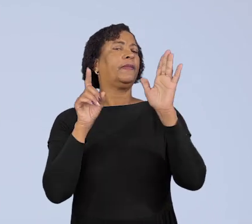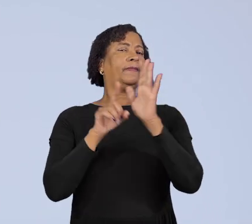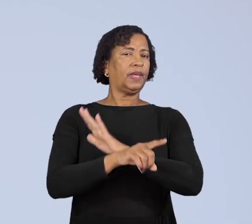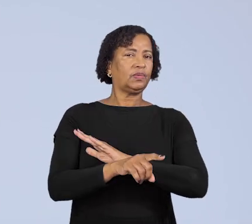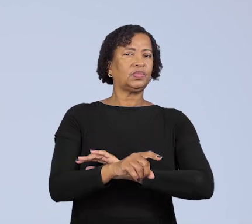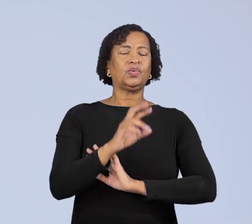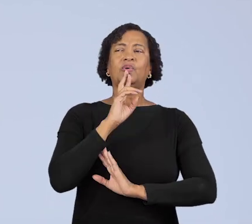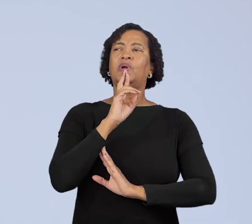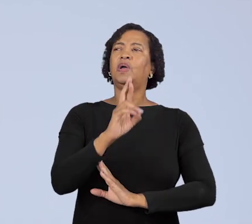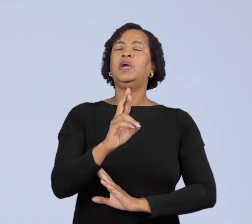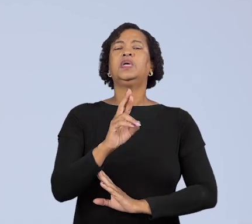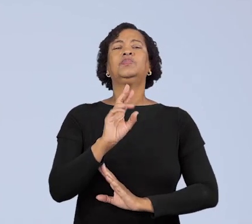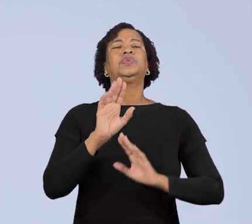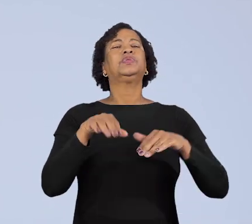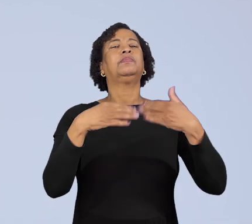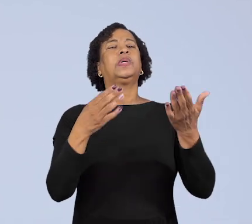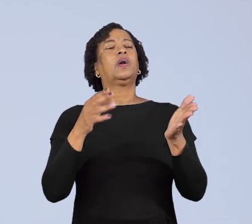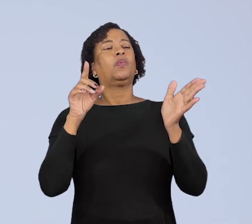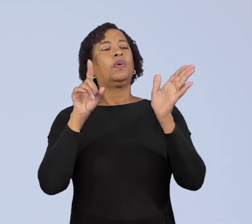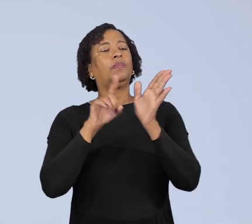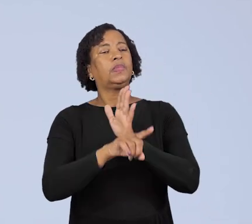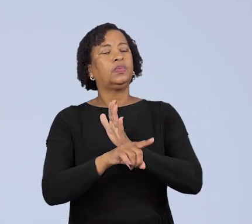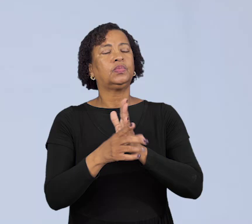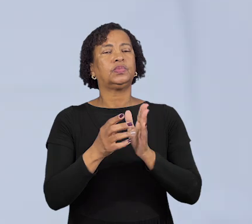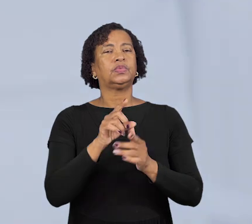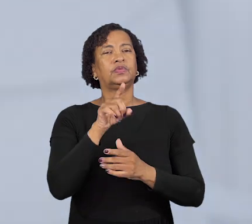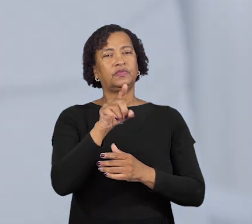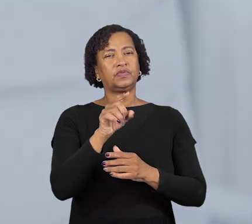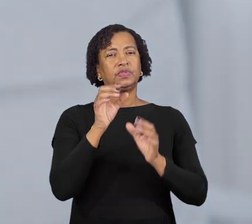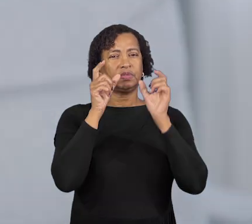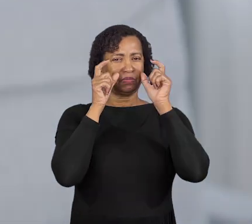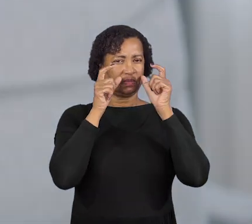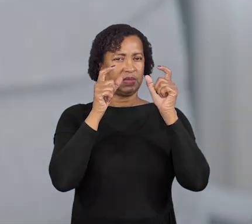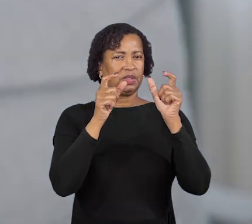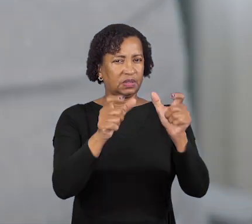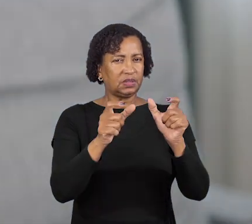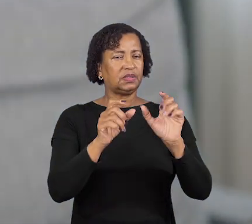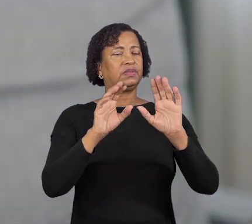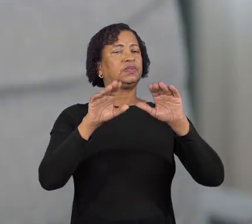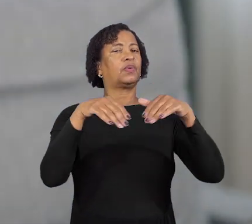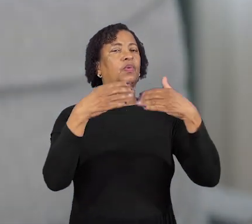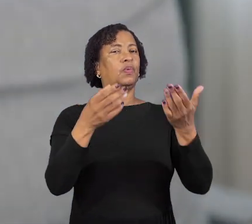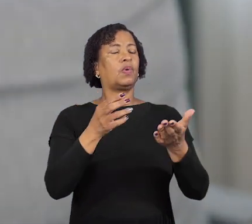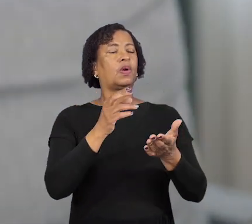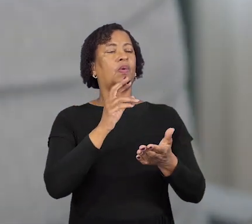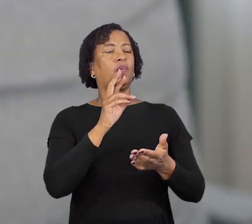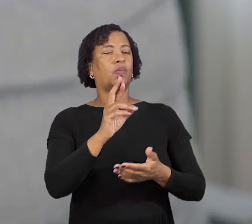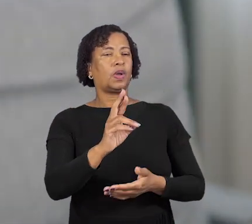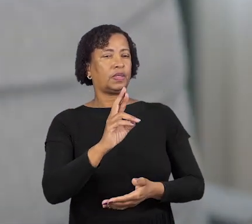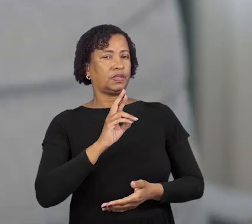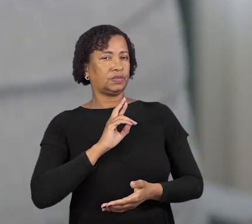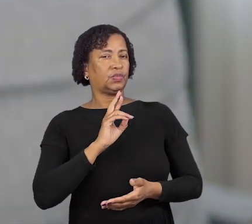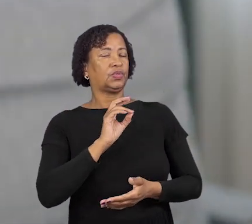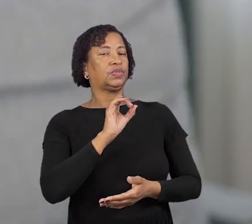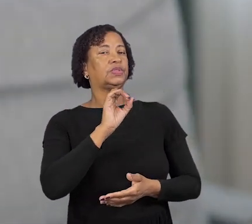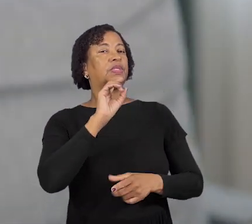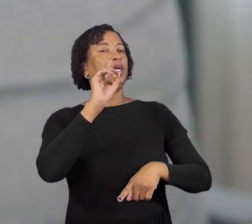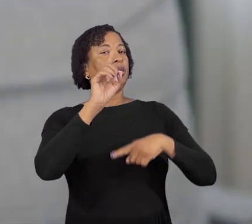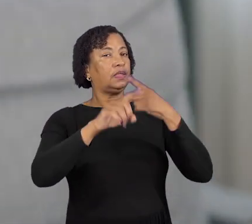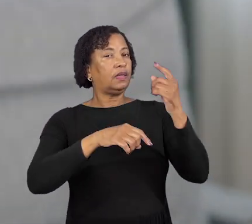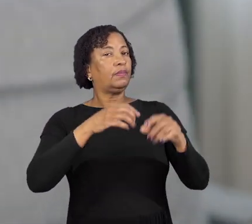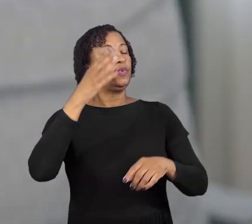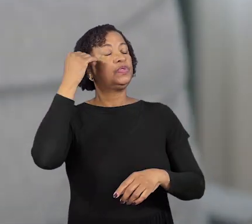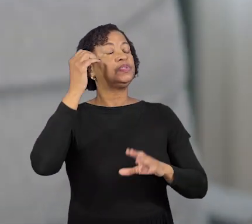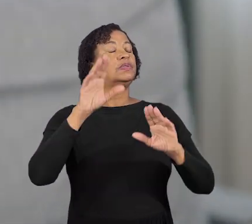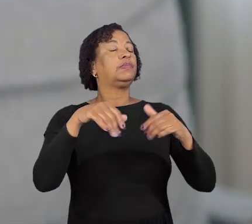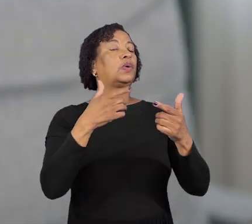perguntou: "Resposta para qual pergunta?" Você só fica interessado em saber qual é a resposta depois de saber qual